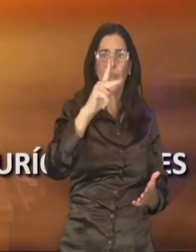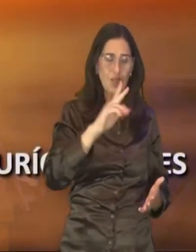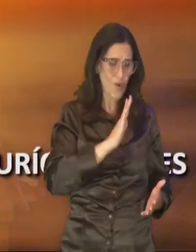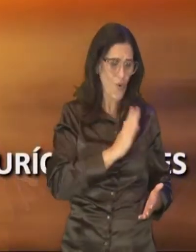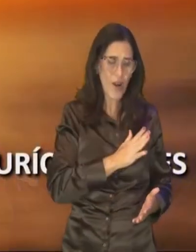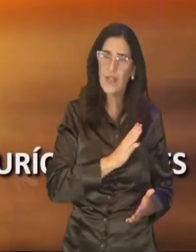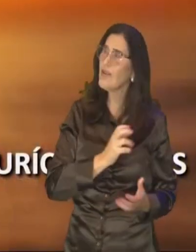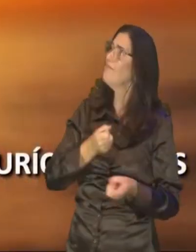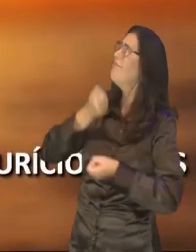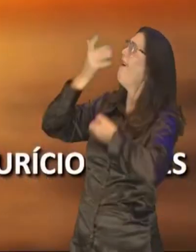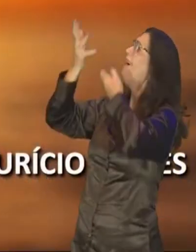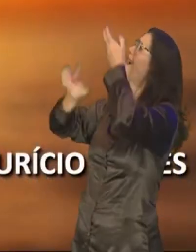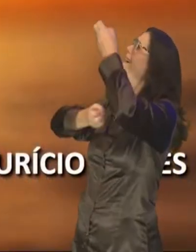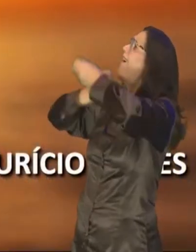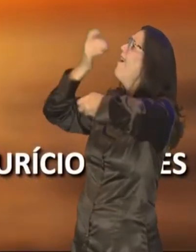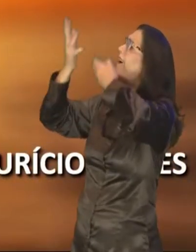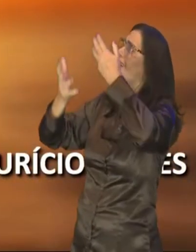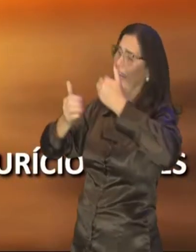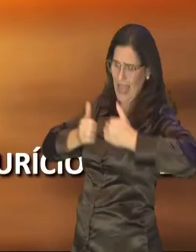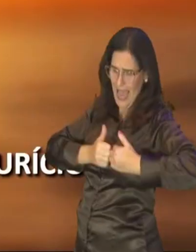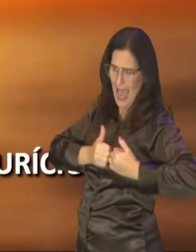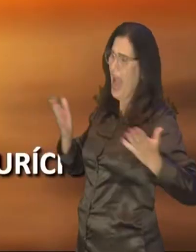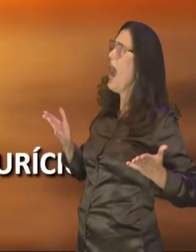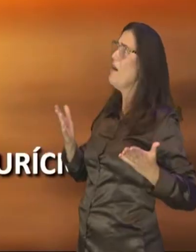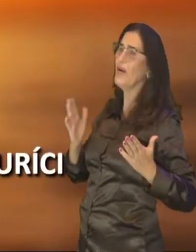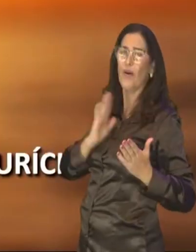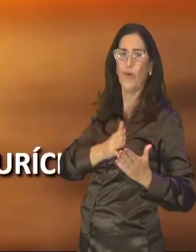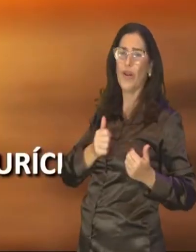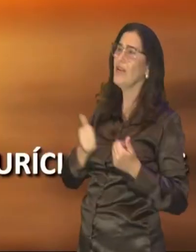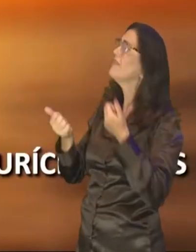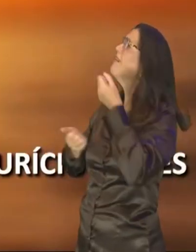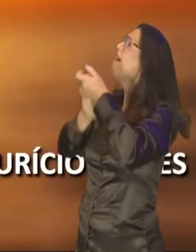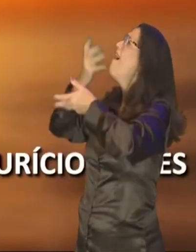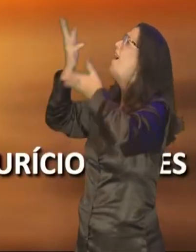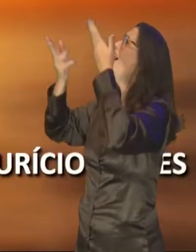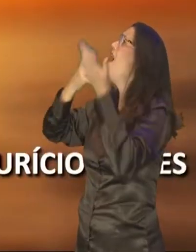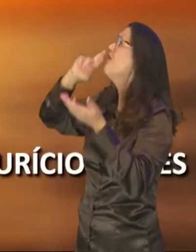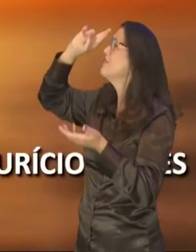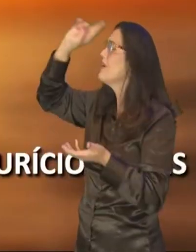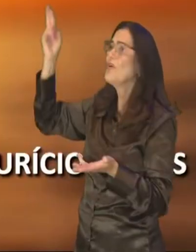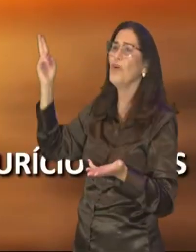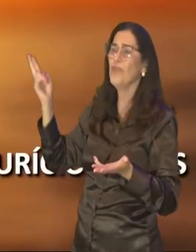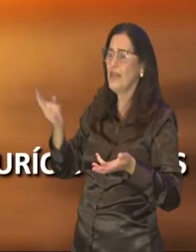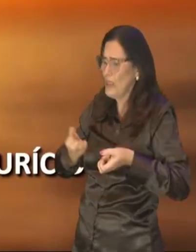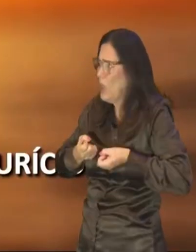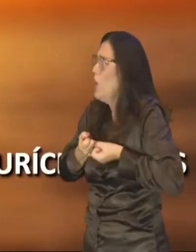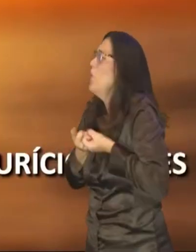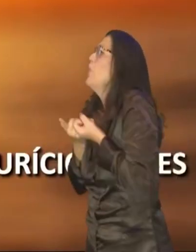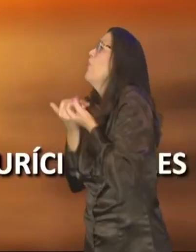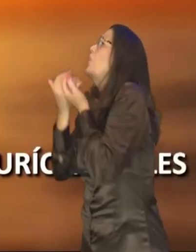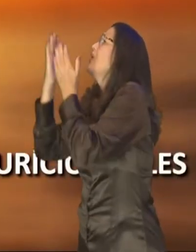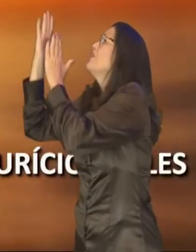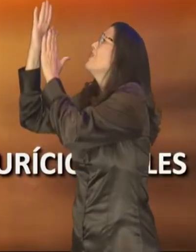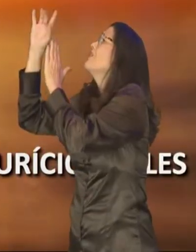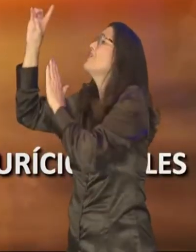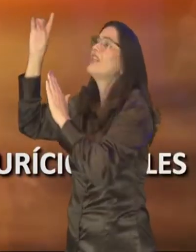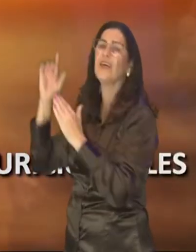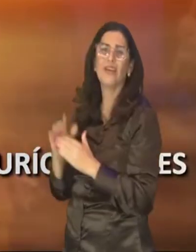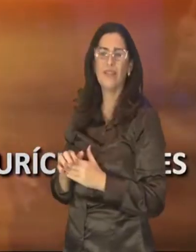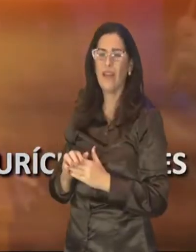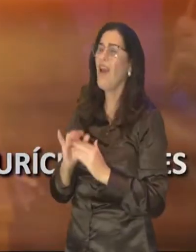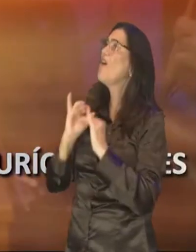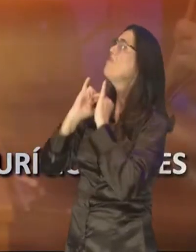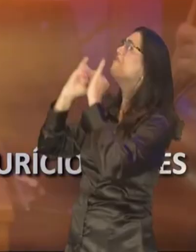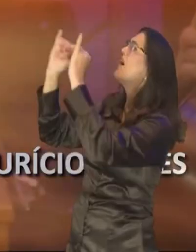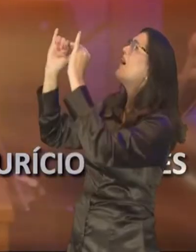coração. Abra o seu coração ao nosso Deus, se derrame na presença dEle e diga